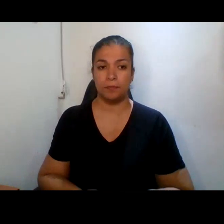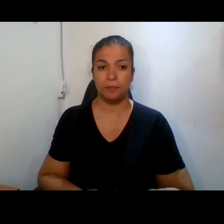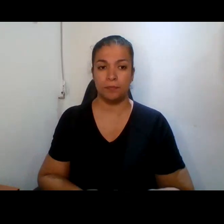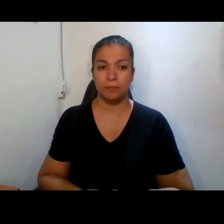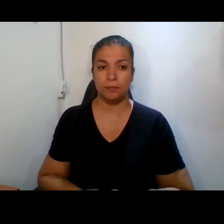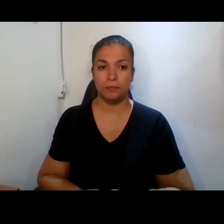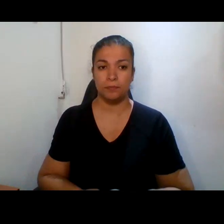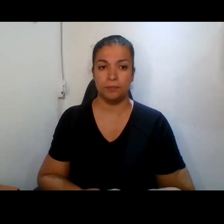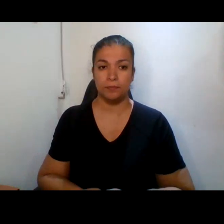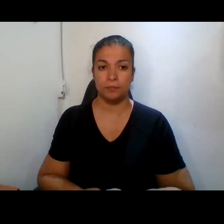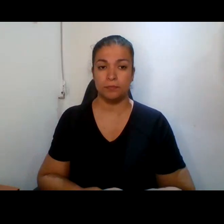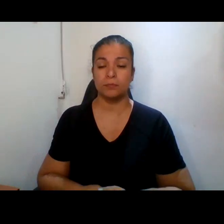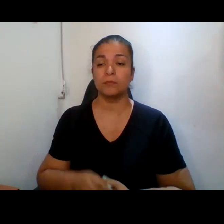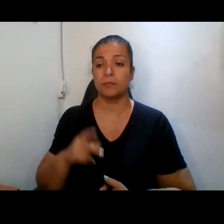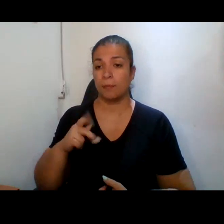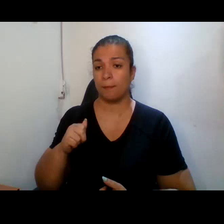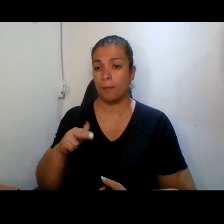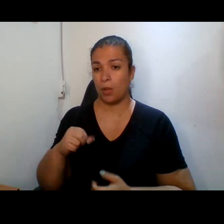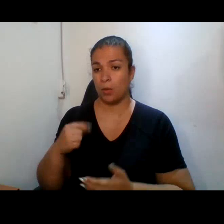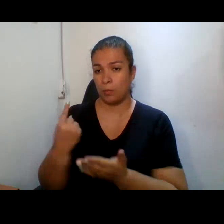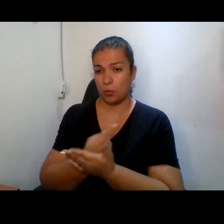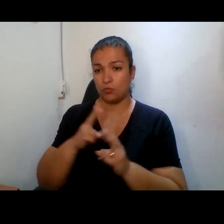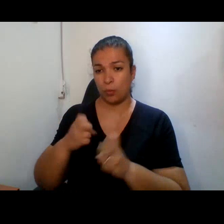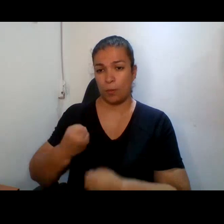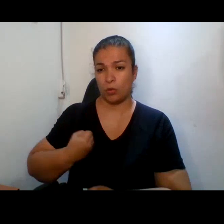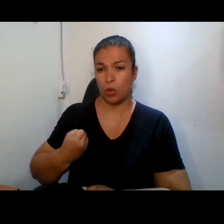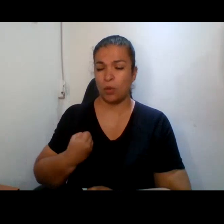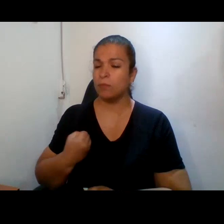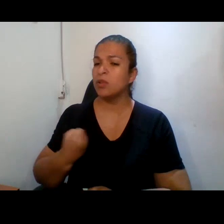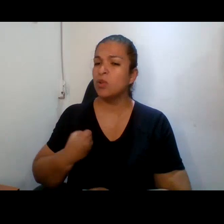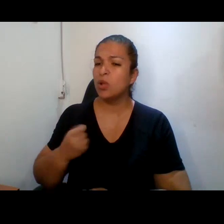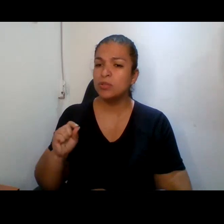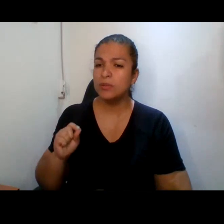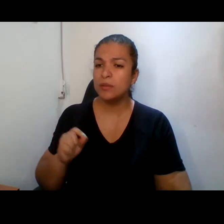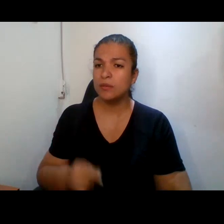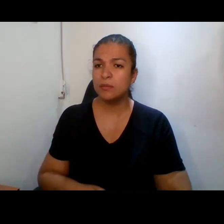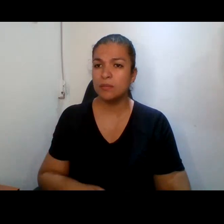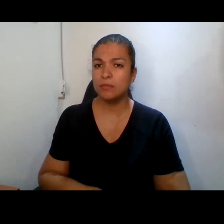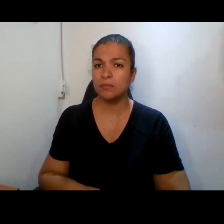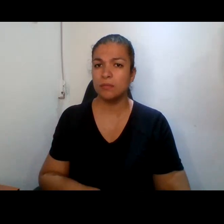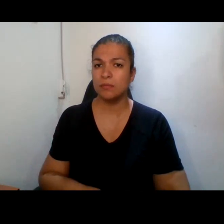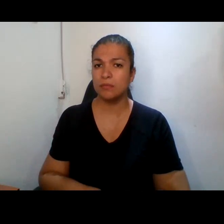E agora o Paulo está me perguntando sobre as notas. Quais notas, Paulo?